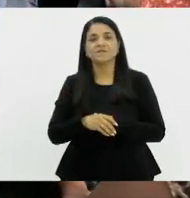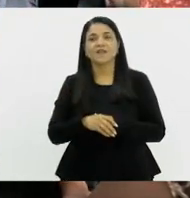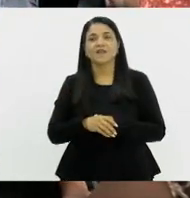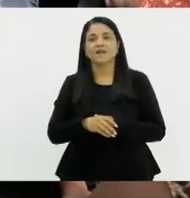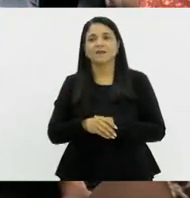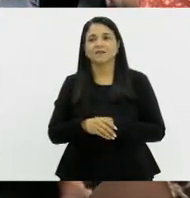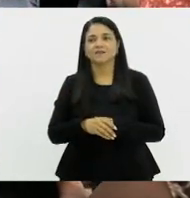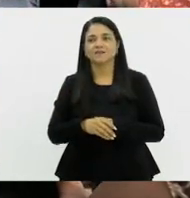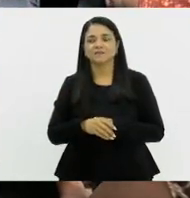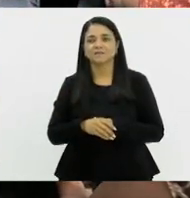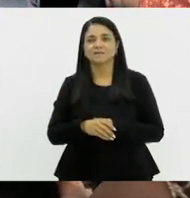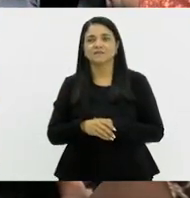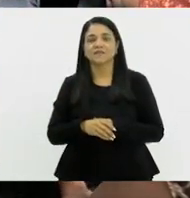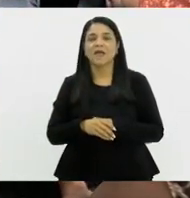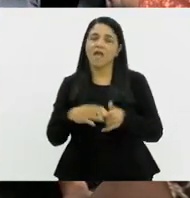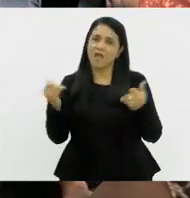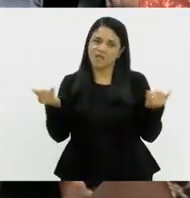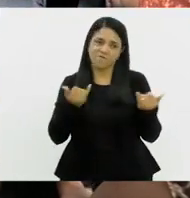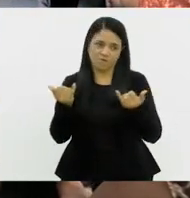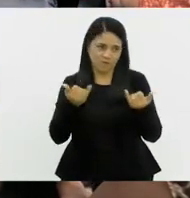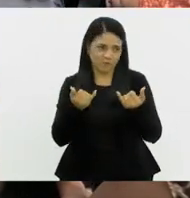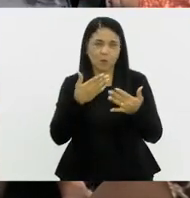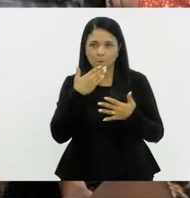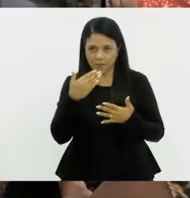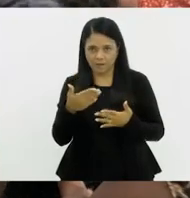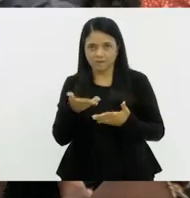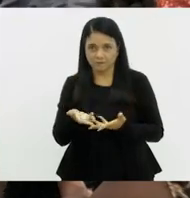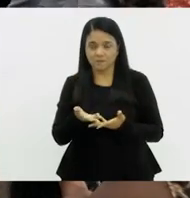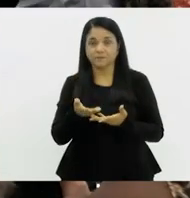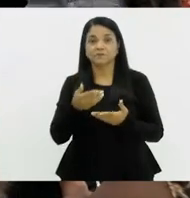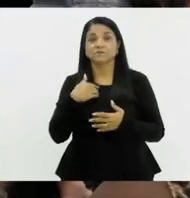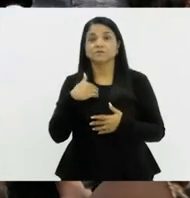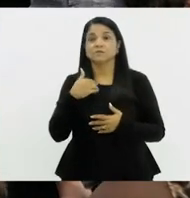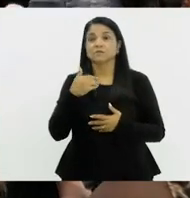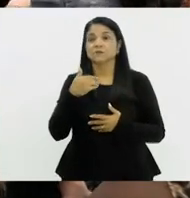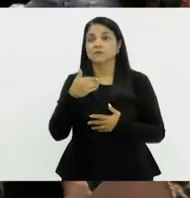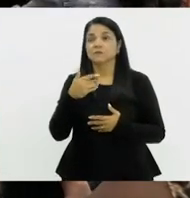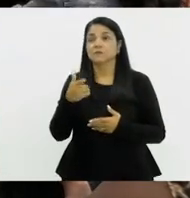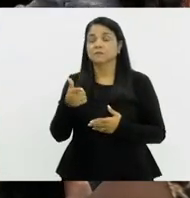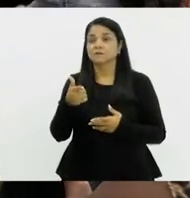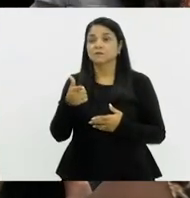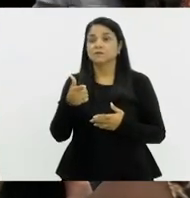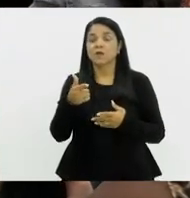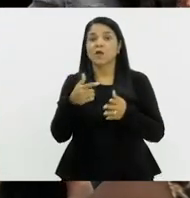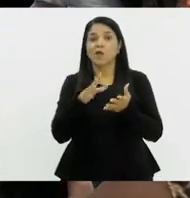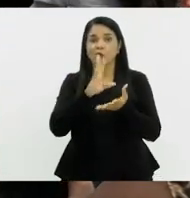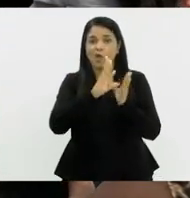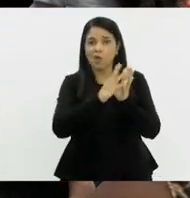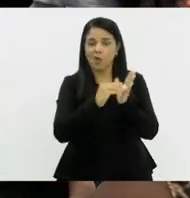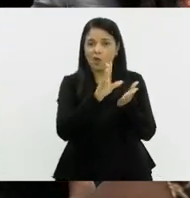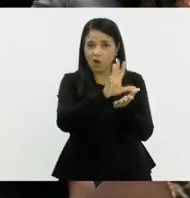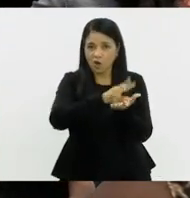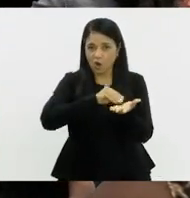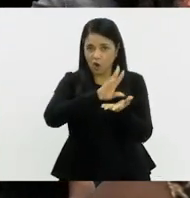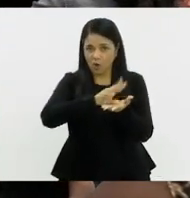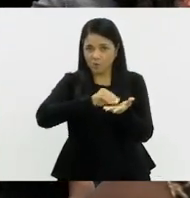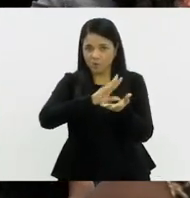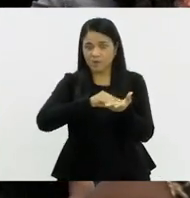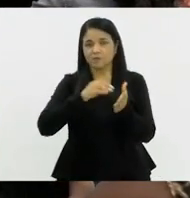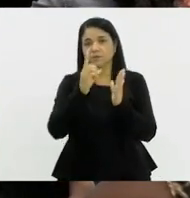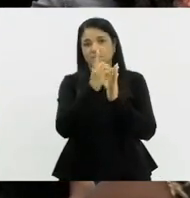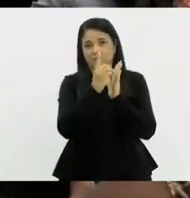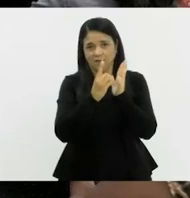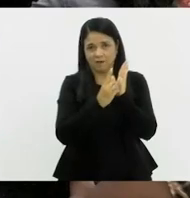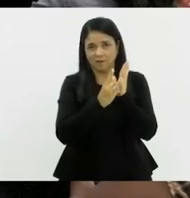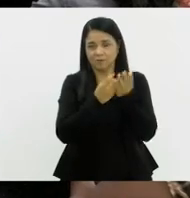termina... Chegam as informações. Eu pedi para reproduzir a cópia do decreto que a gente já vai dar para todo